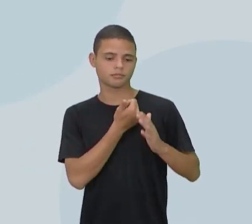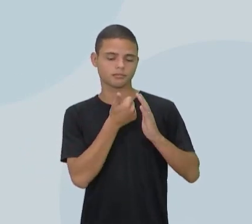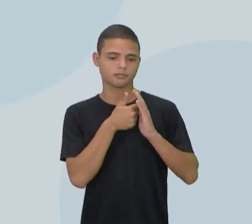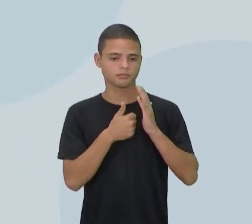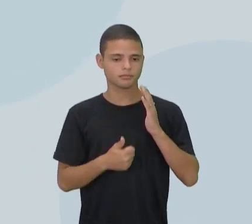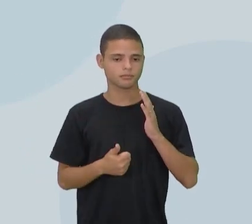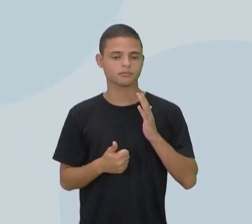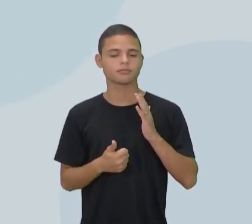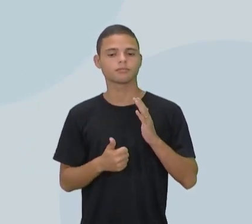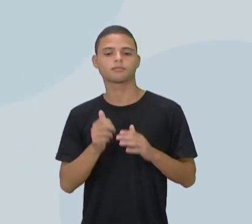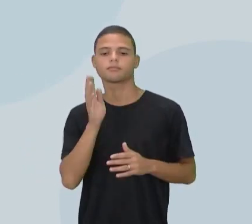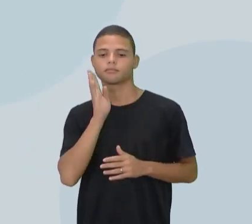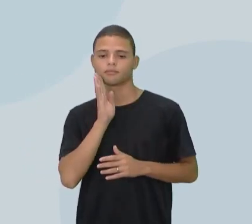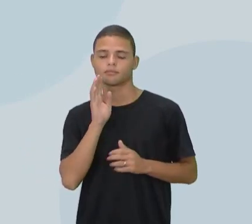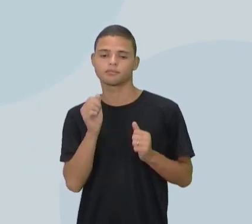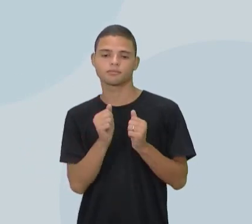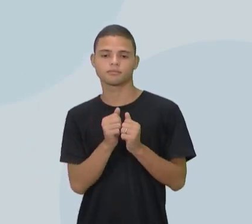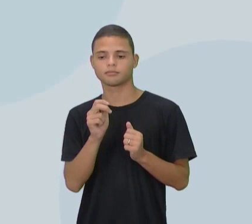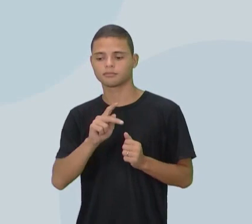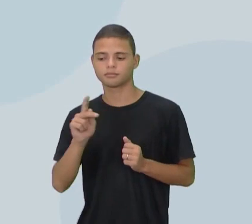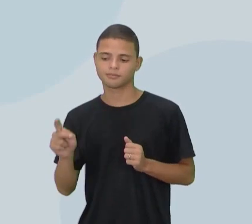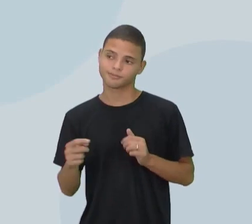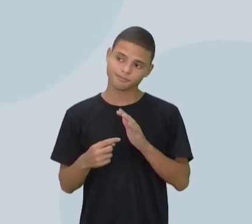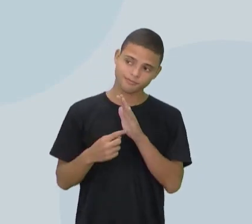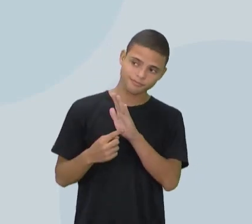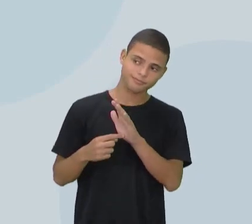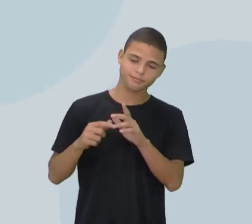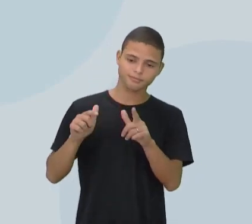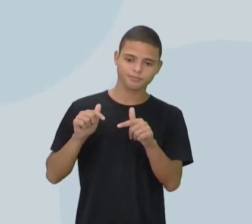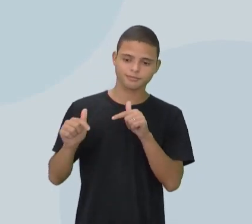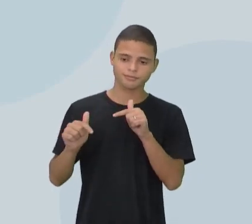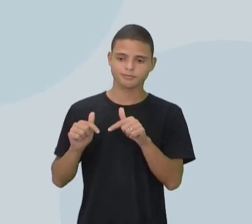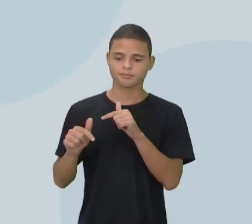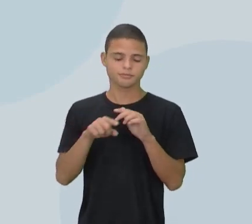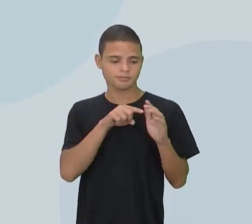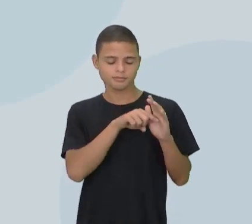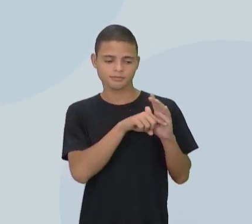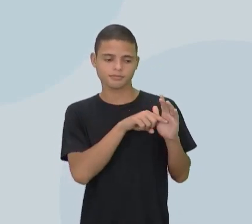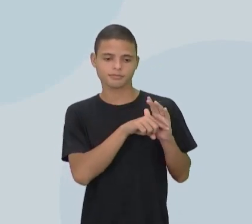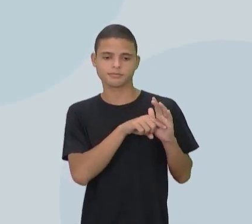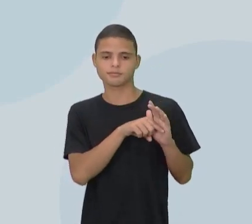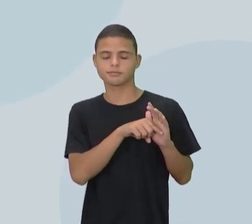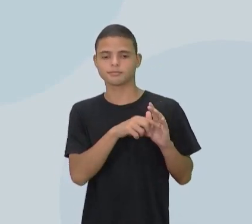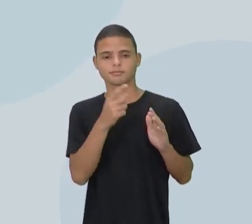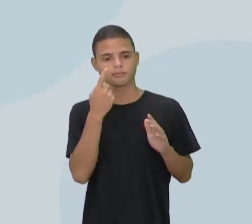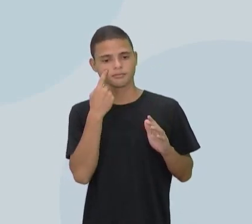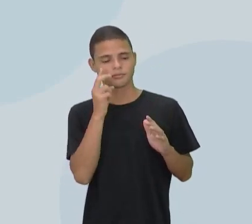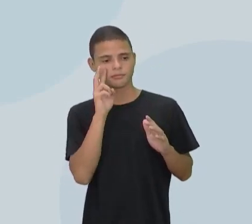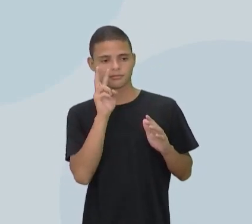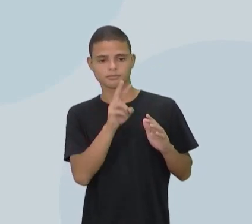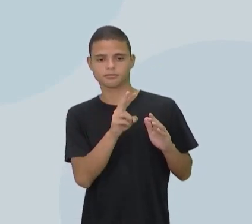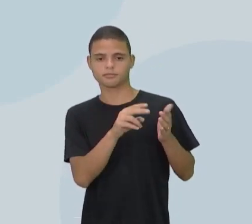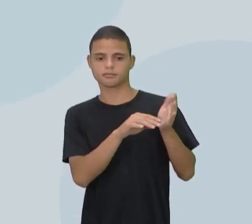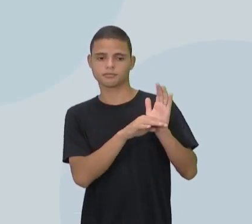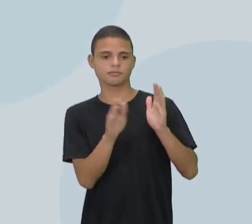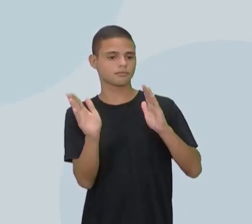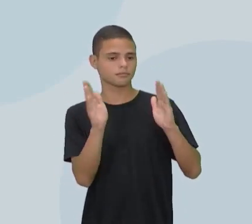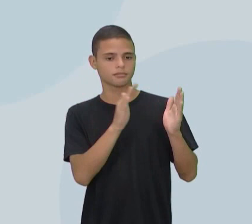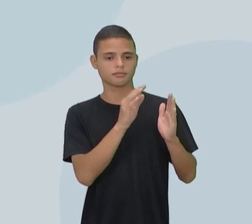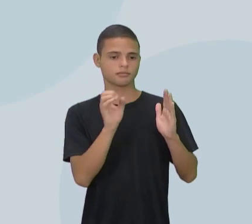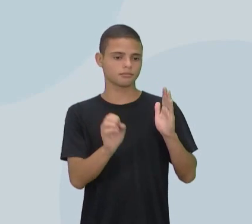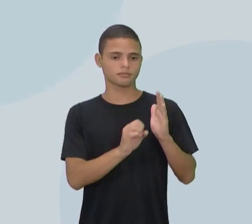avaliação legal aí com o seu professor. Olha, professor, eu fiz um trabalho, eu fiz uma pesquisa que eu assisti a aula lá do